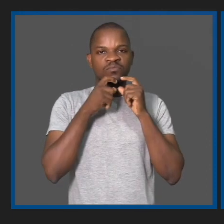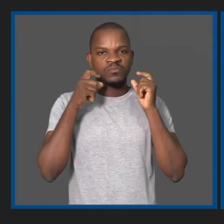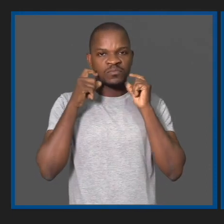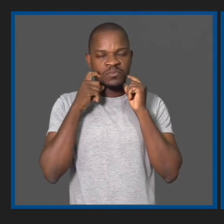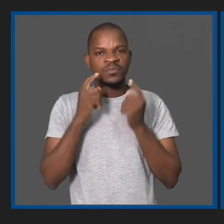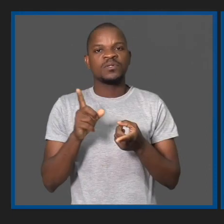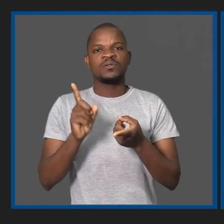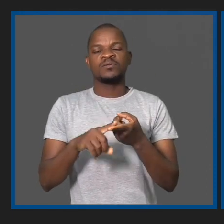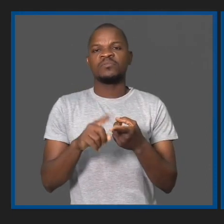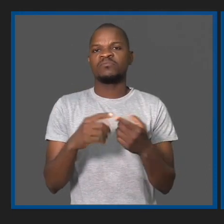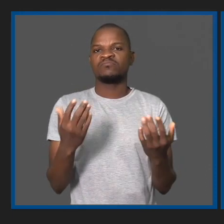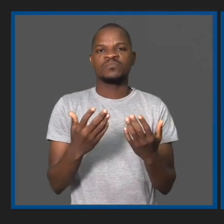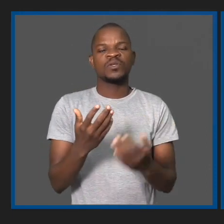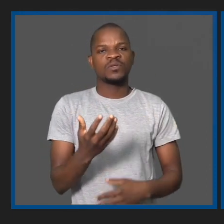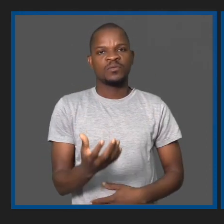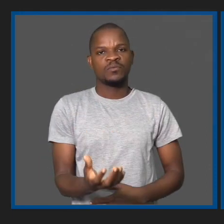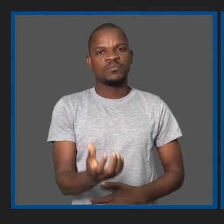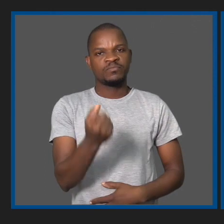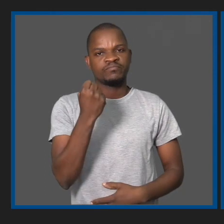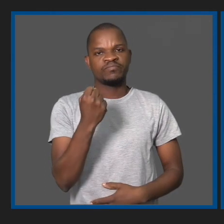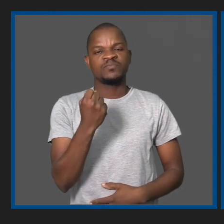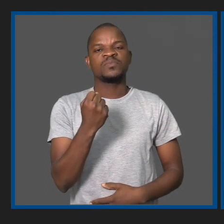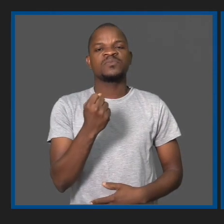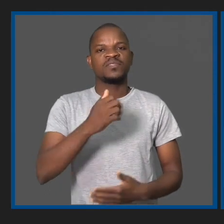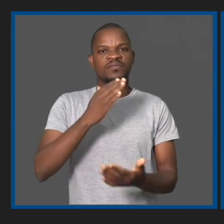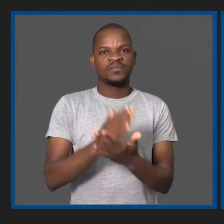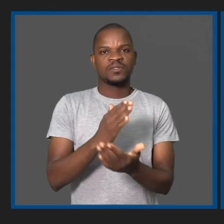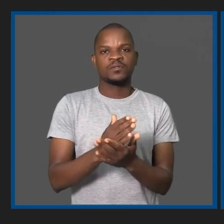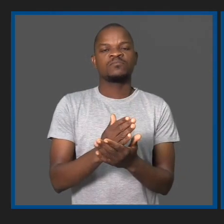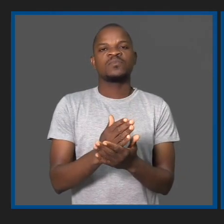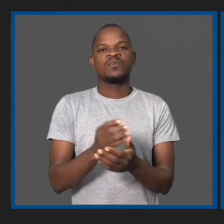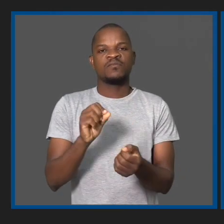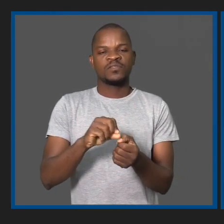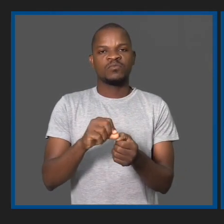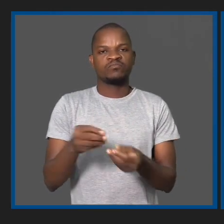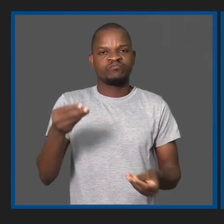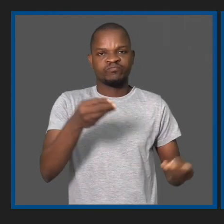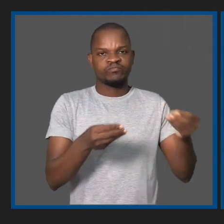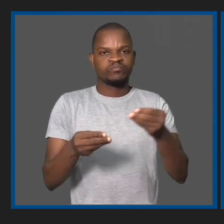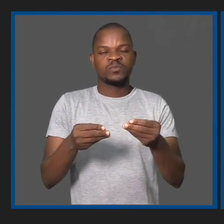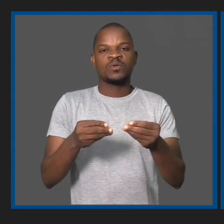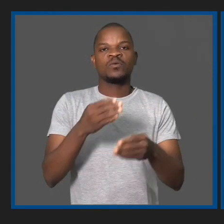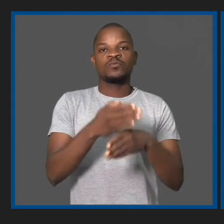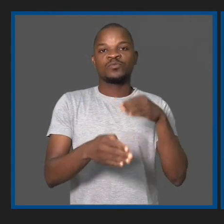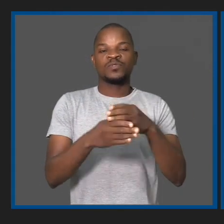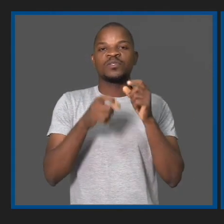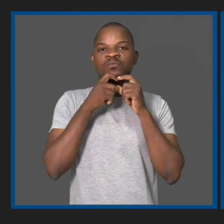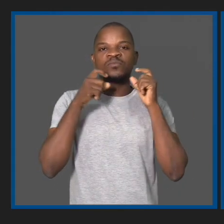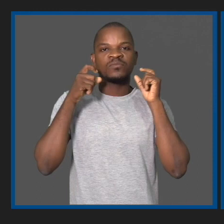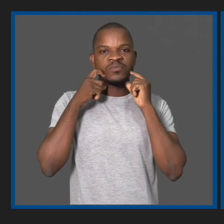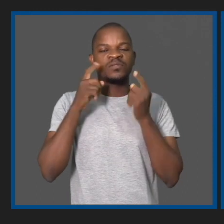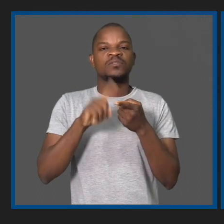nacionais para que possamos, na verdade, construir o Moçambique,